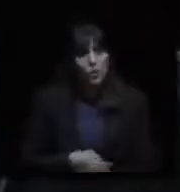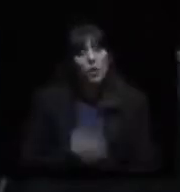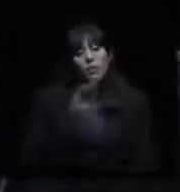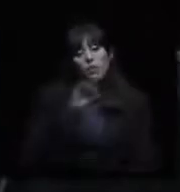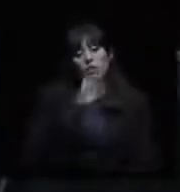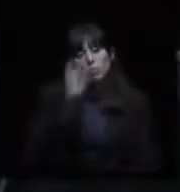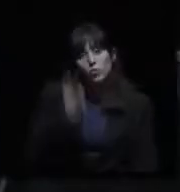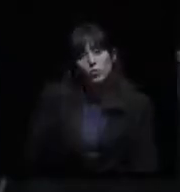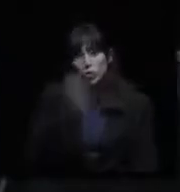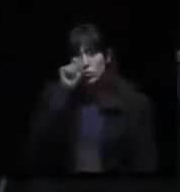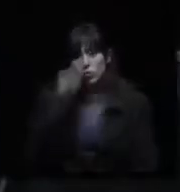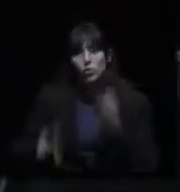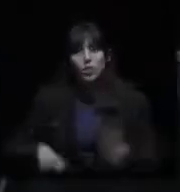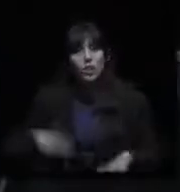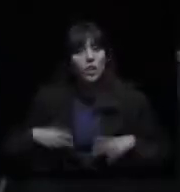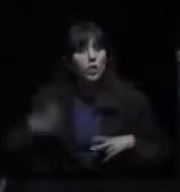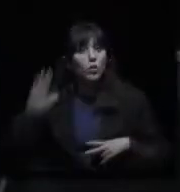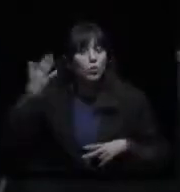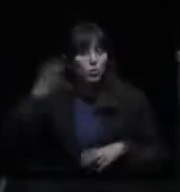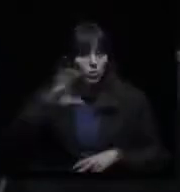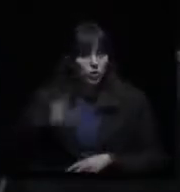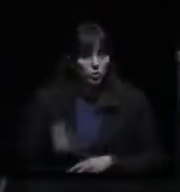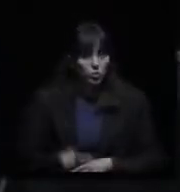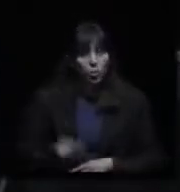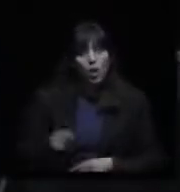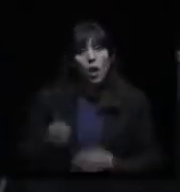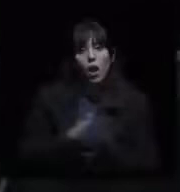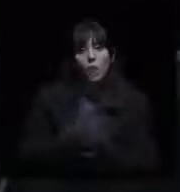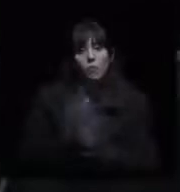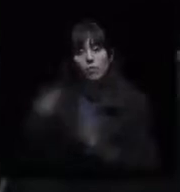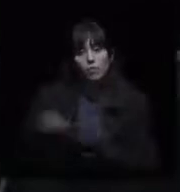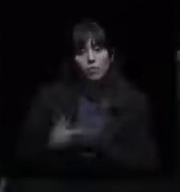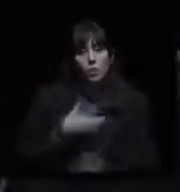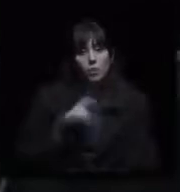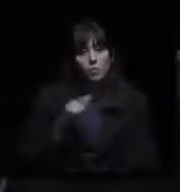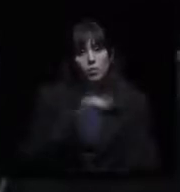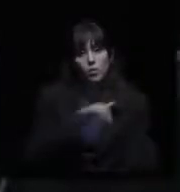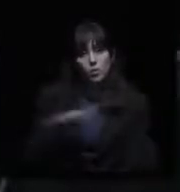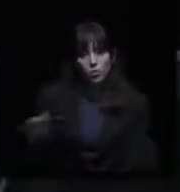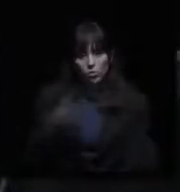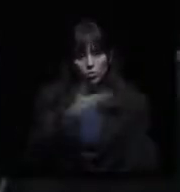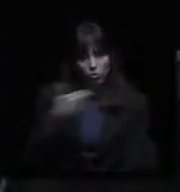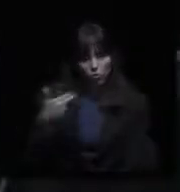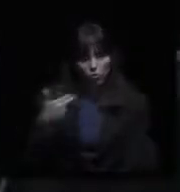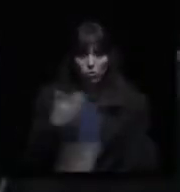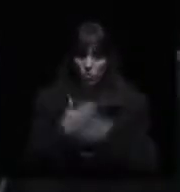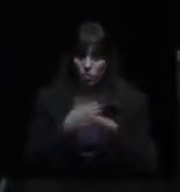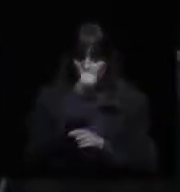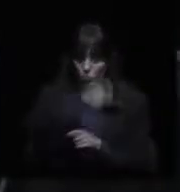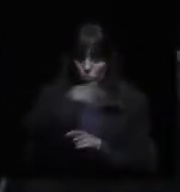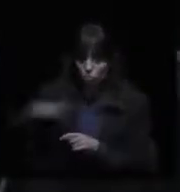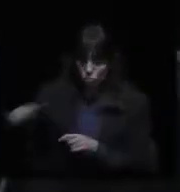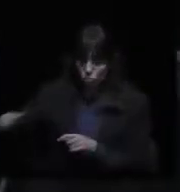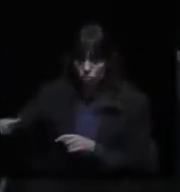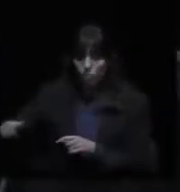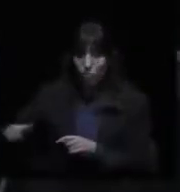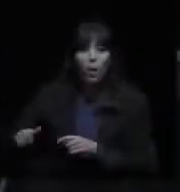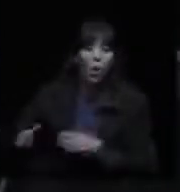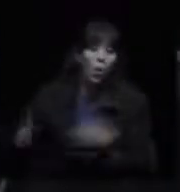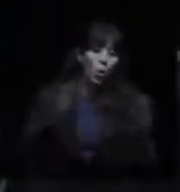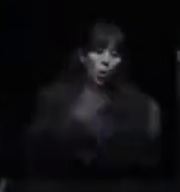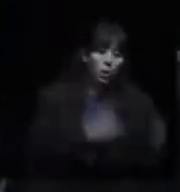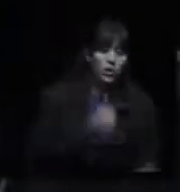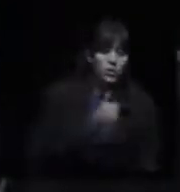10% mais ricos de Lisboa beneficiarão de uma devolução de cerca de 1.200 euros, em média por sujeito passivo. Por seu lado,